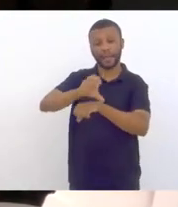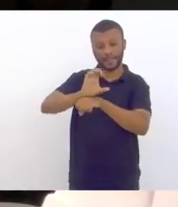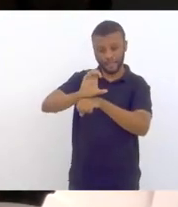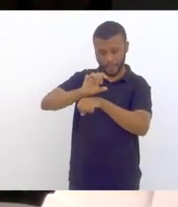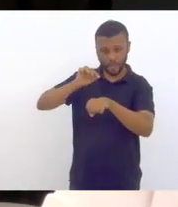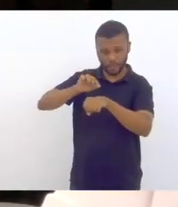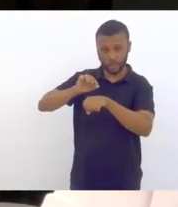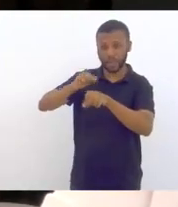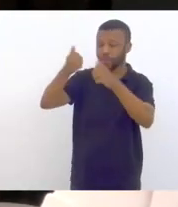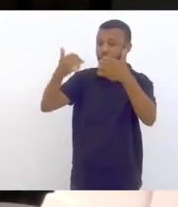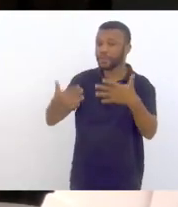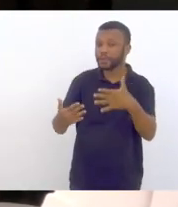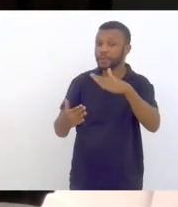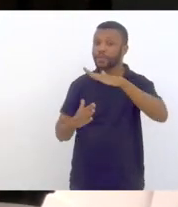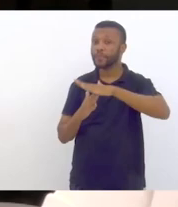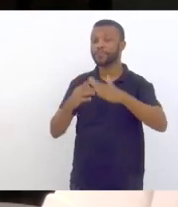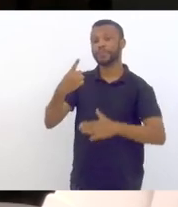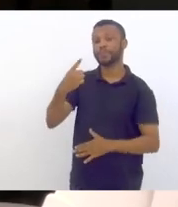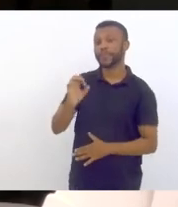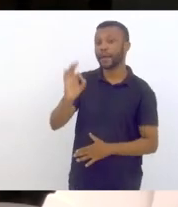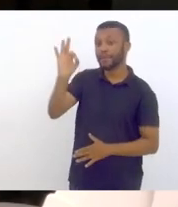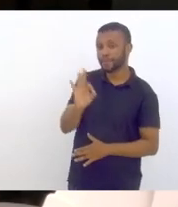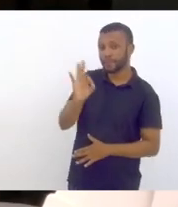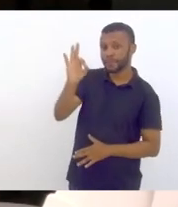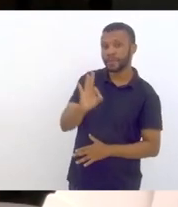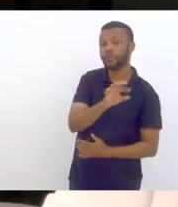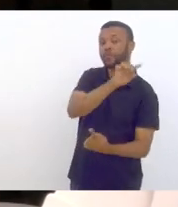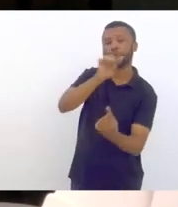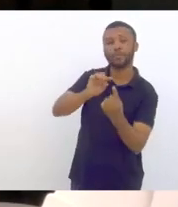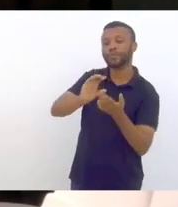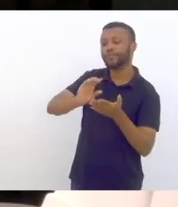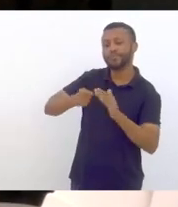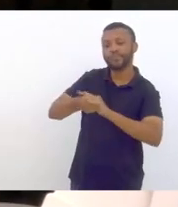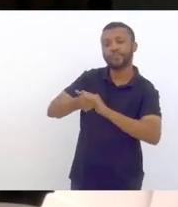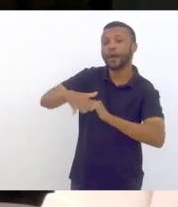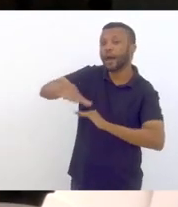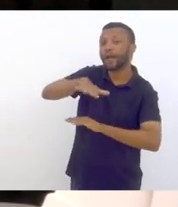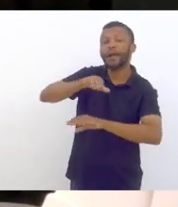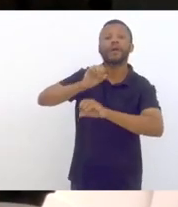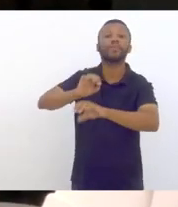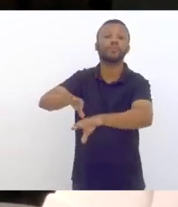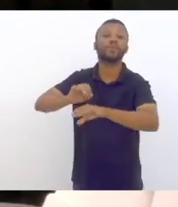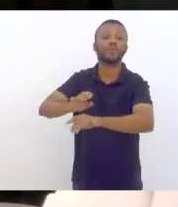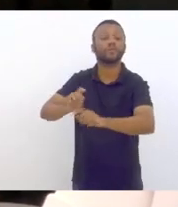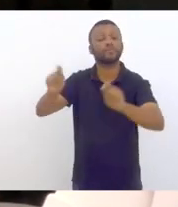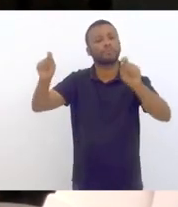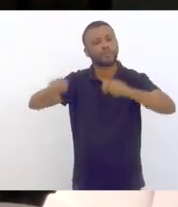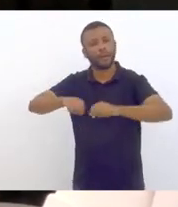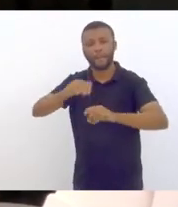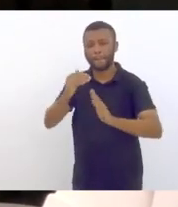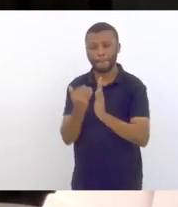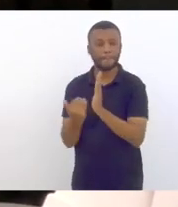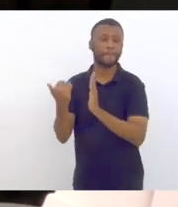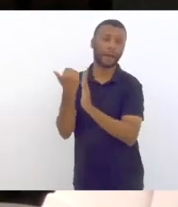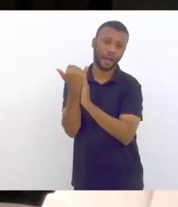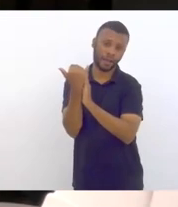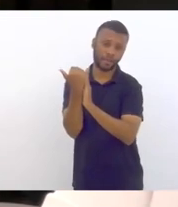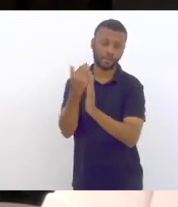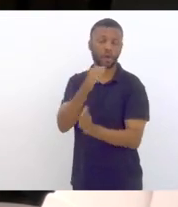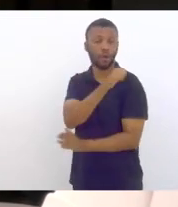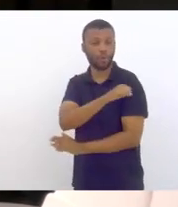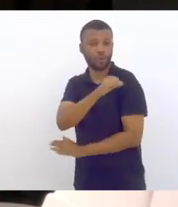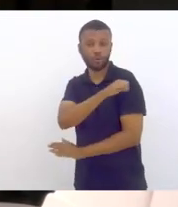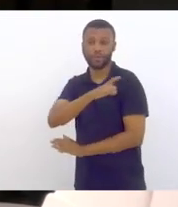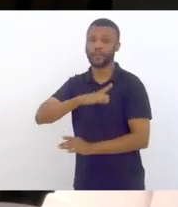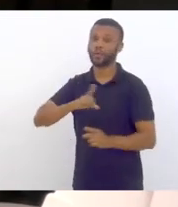no mínimo 10% serão destinados à educação pode ser mais que isso eu acho que o Rio de Janeiro tem um desafio enorme pela frente então